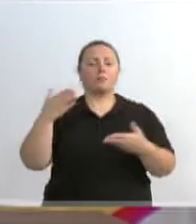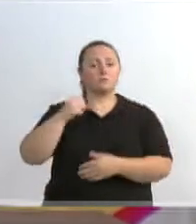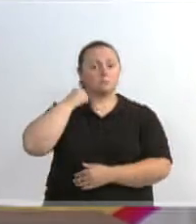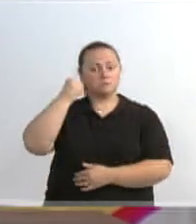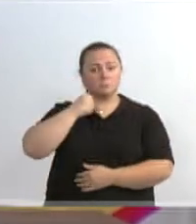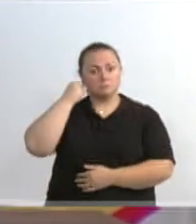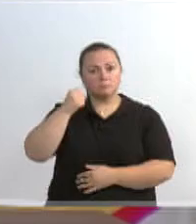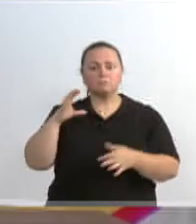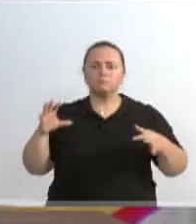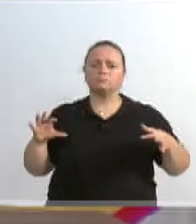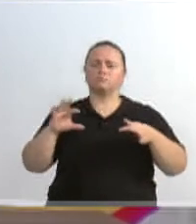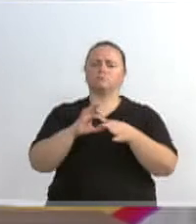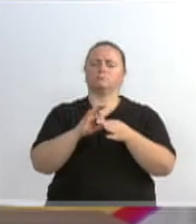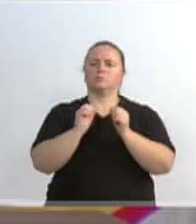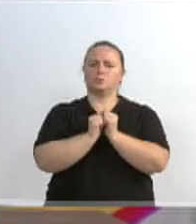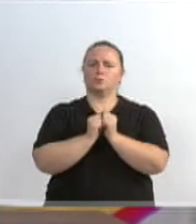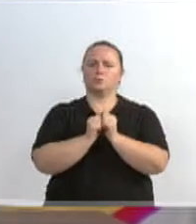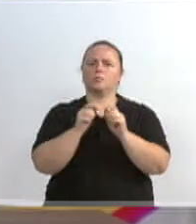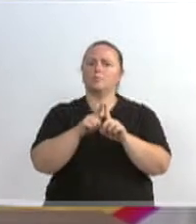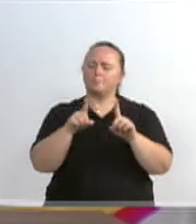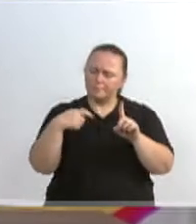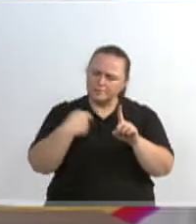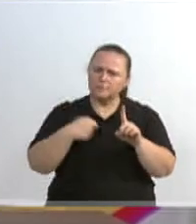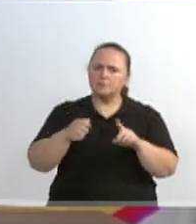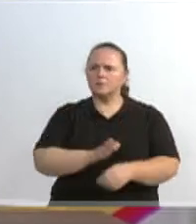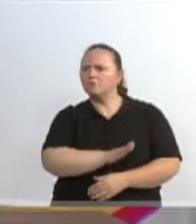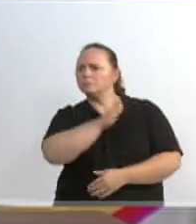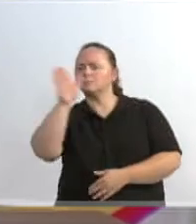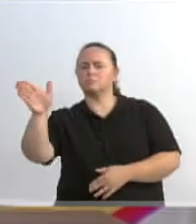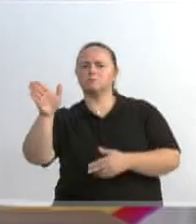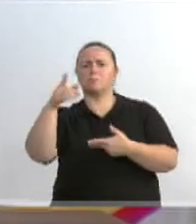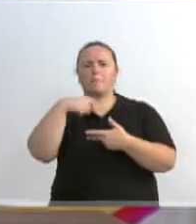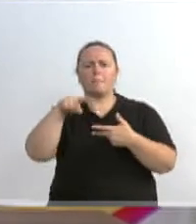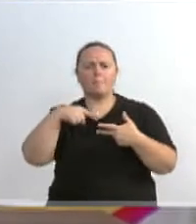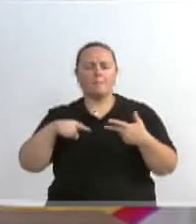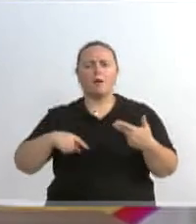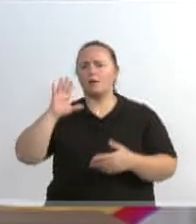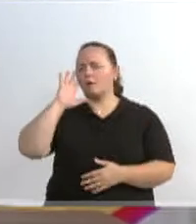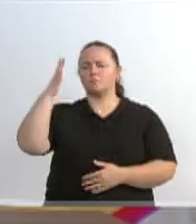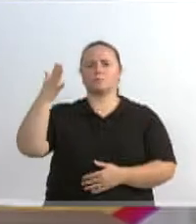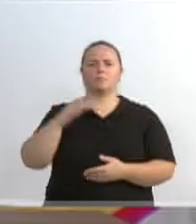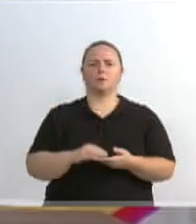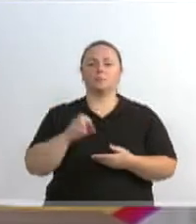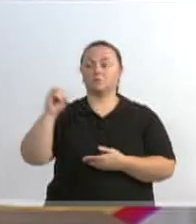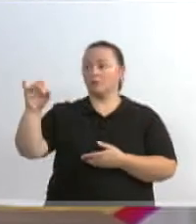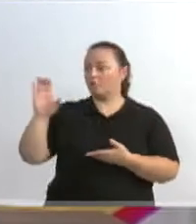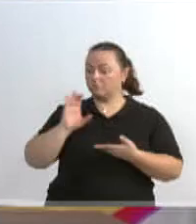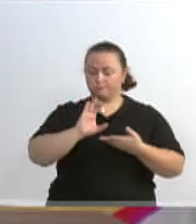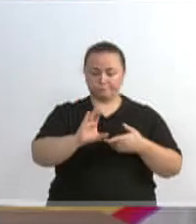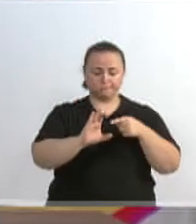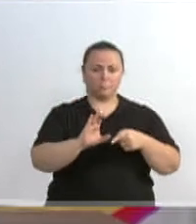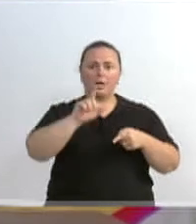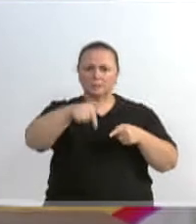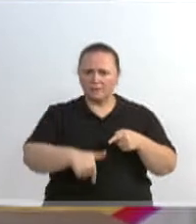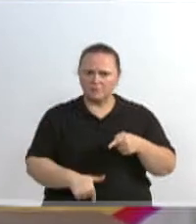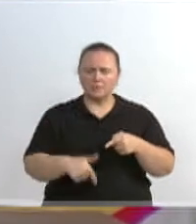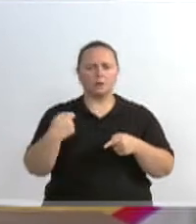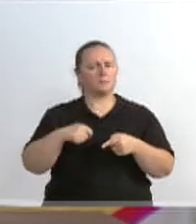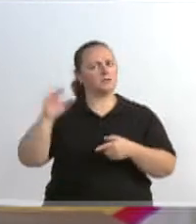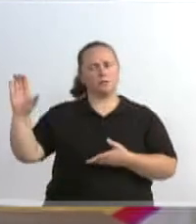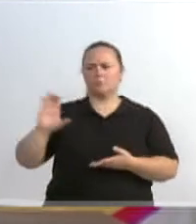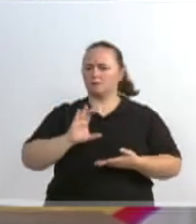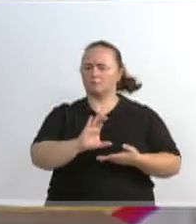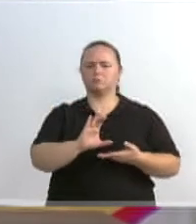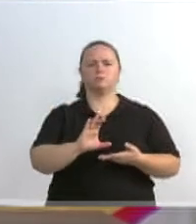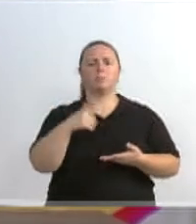que é aliada do governo tem que lá o ministério da educação tem brasília resolver se está atrasado repasses do governo federal que sejam repassados resolvido